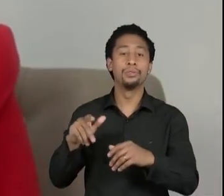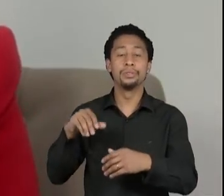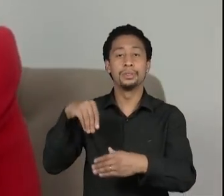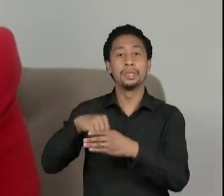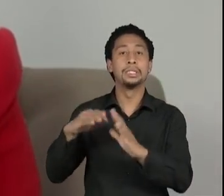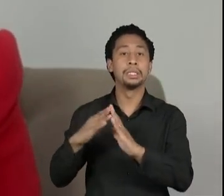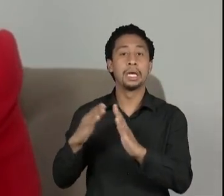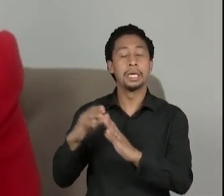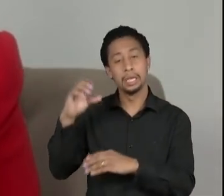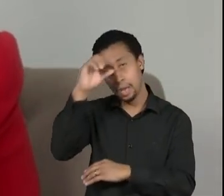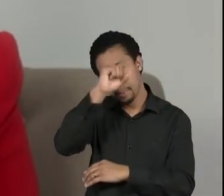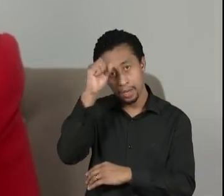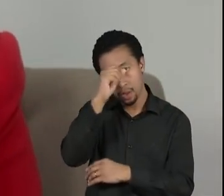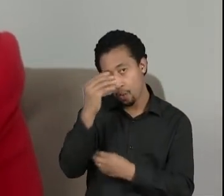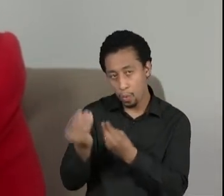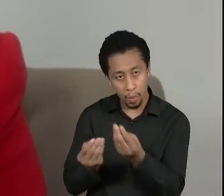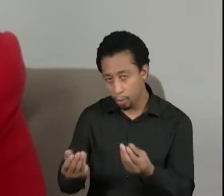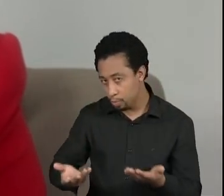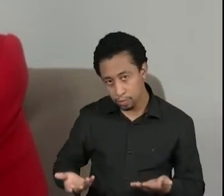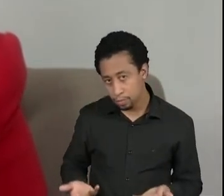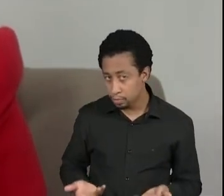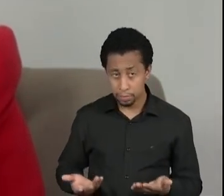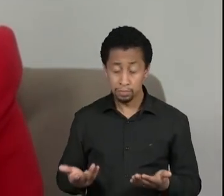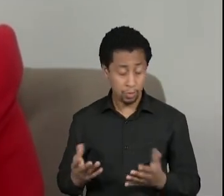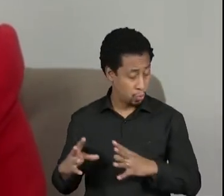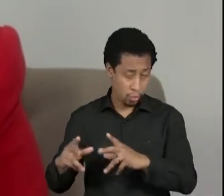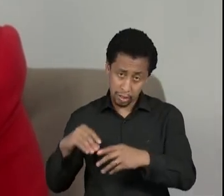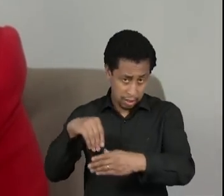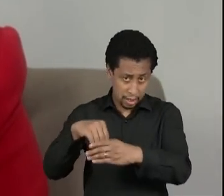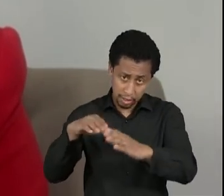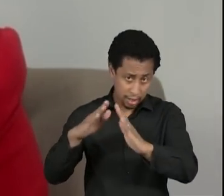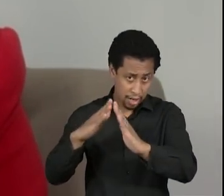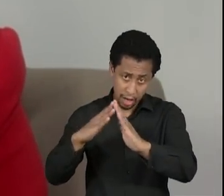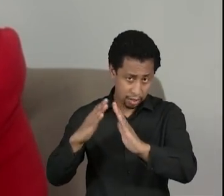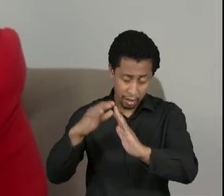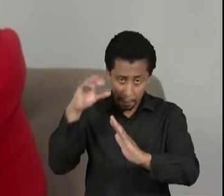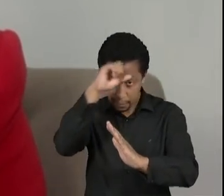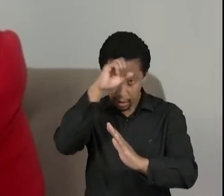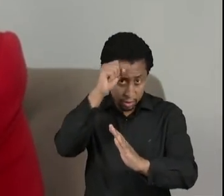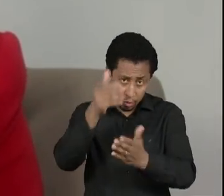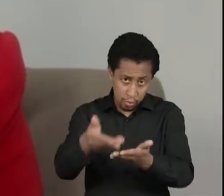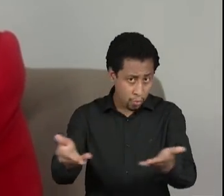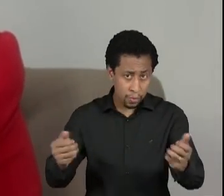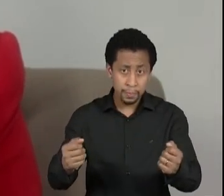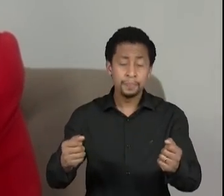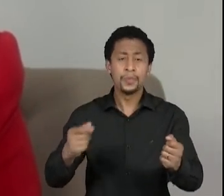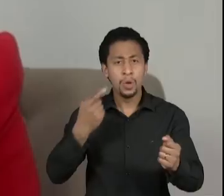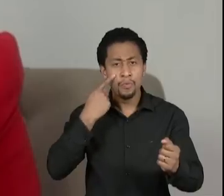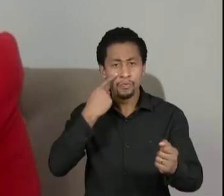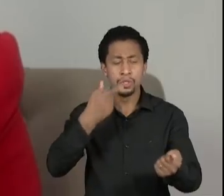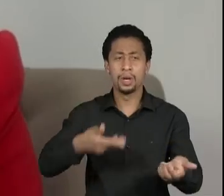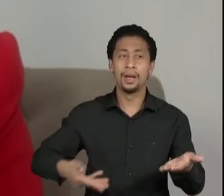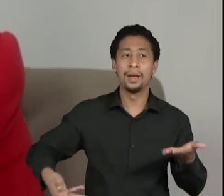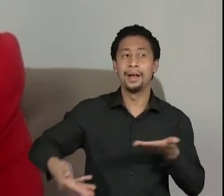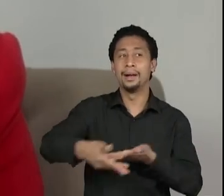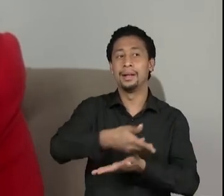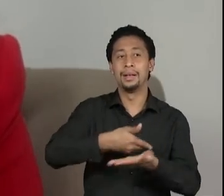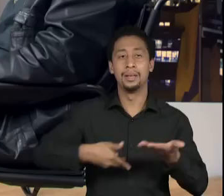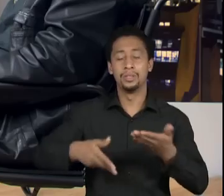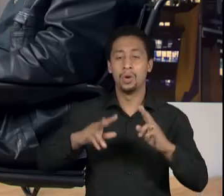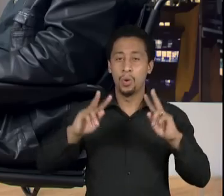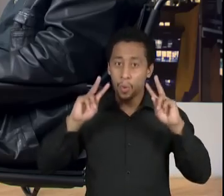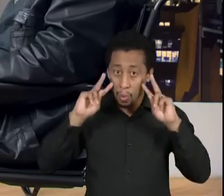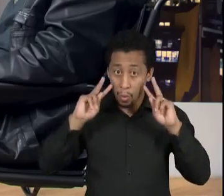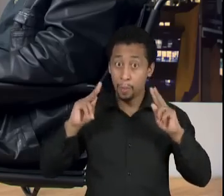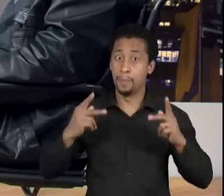população, né, da antiguidade que foi educada em casa? Eu vejo que as relações humanas, elas são